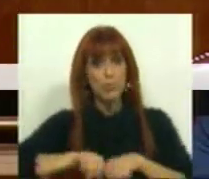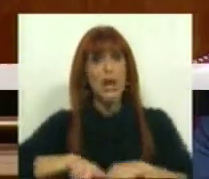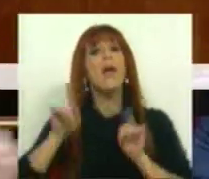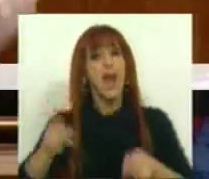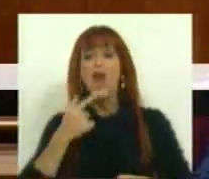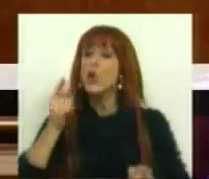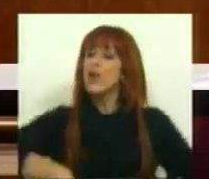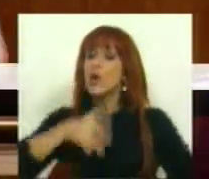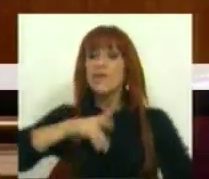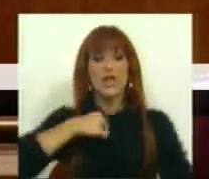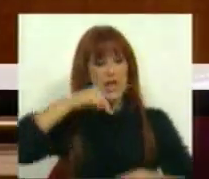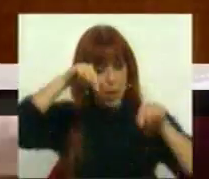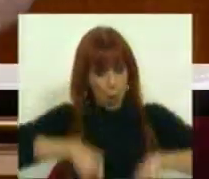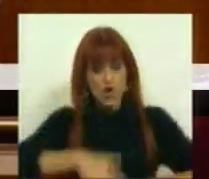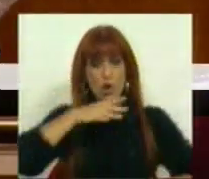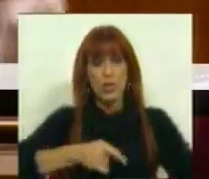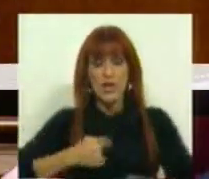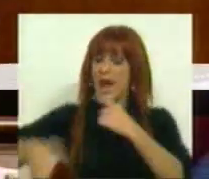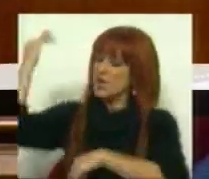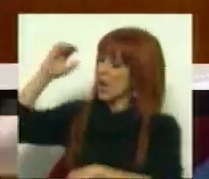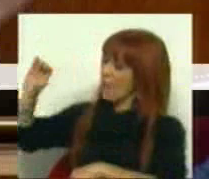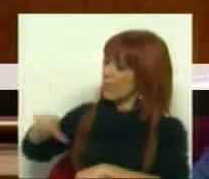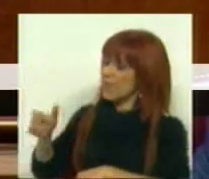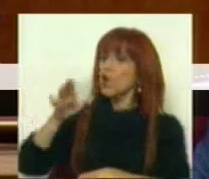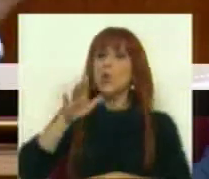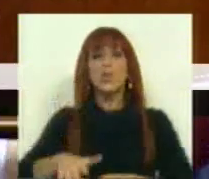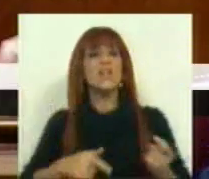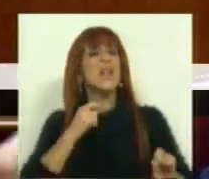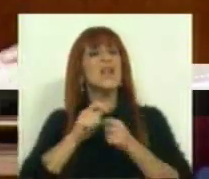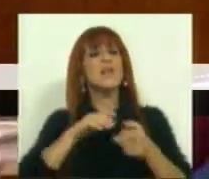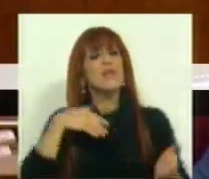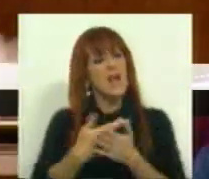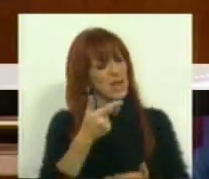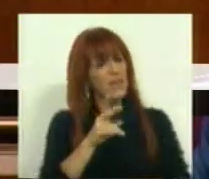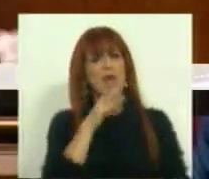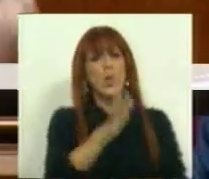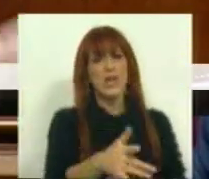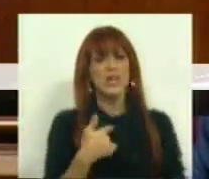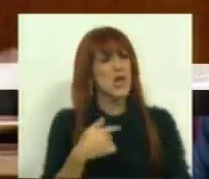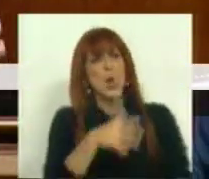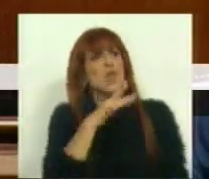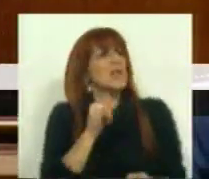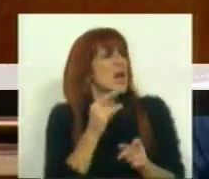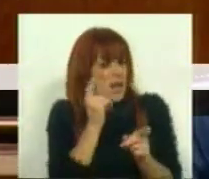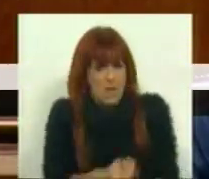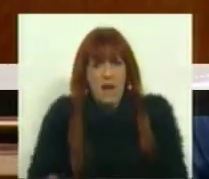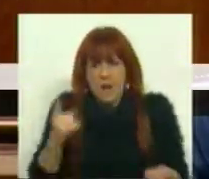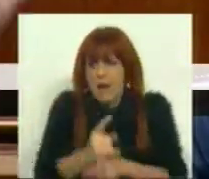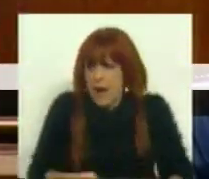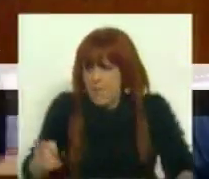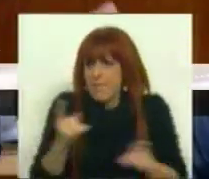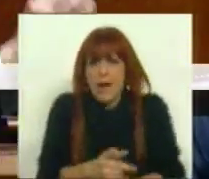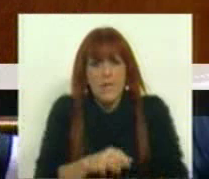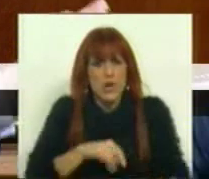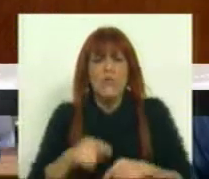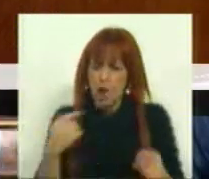Reafirmo, disse isso hoje, disse isso em Cabo Verde, disse isso na entrevista que dei à TVI, não tenho dito outra coisa, Sr. Deputado. E